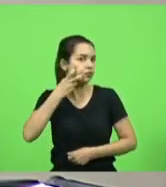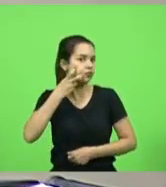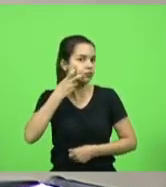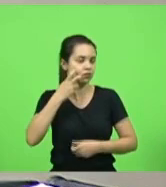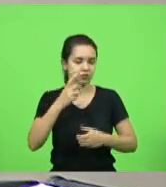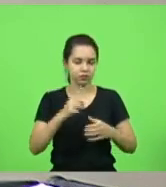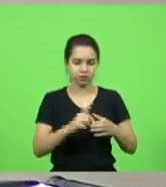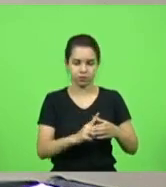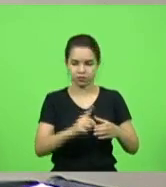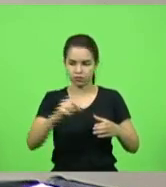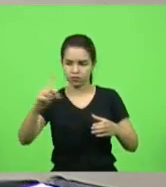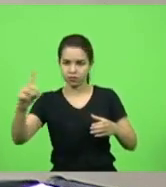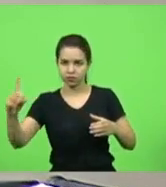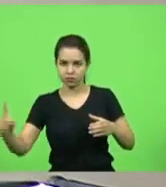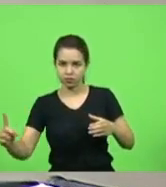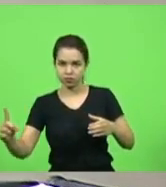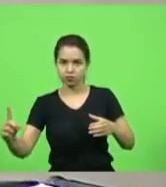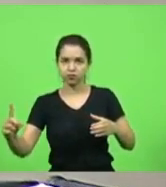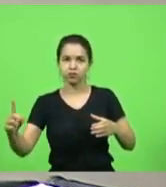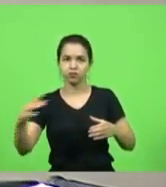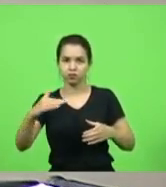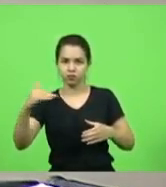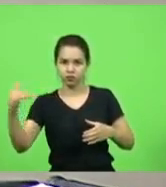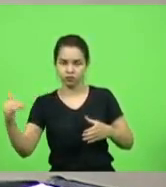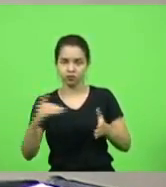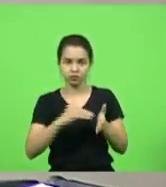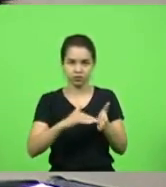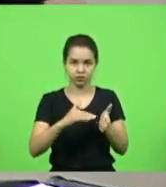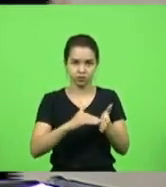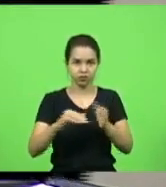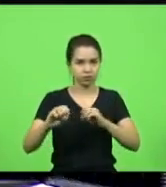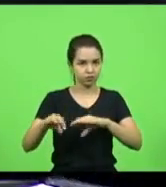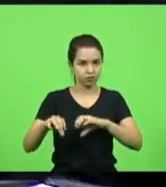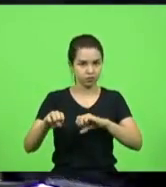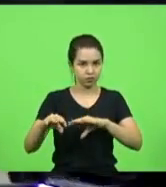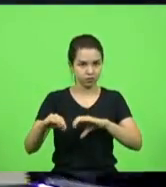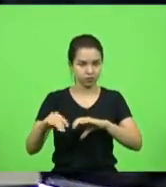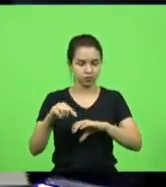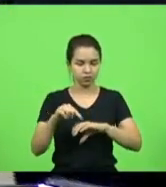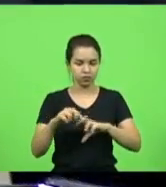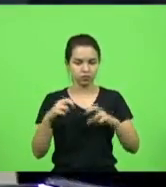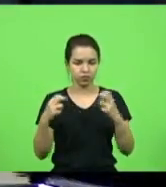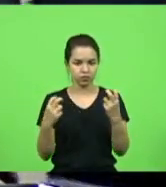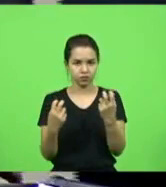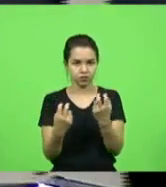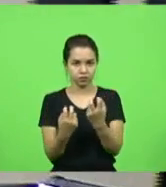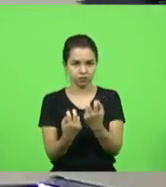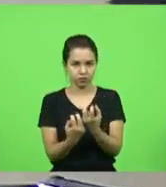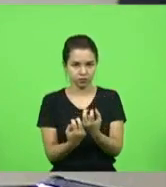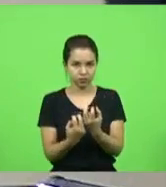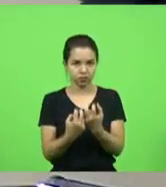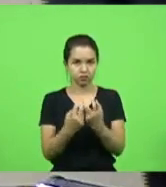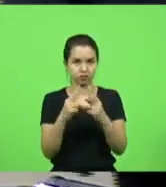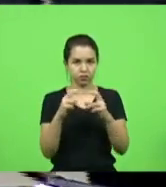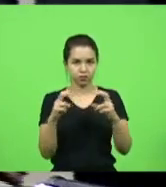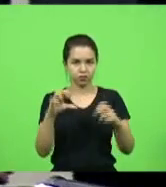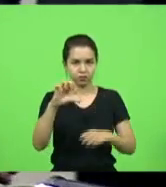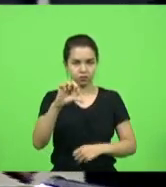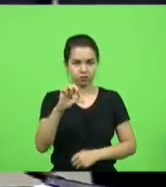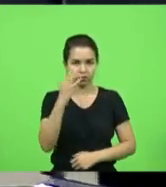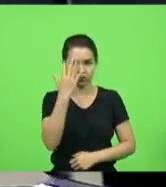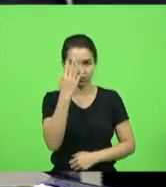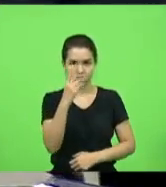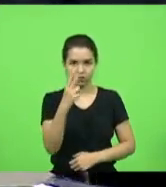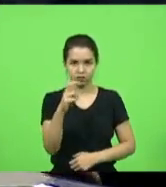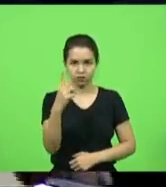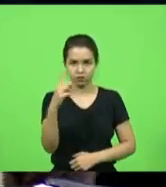de secretário de Estado da Educação, Palácio Barriga Verde, Florianópolis, 9 de fevereiro de 2021.